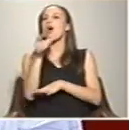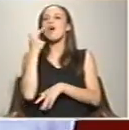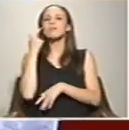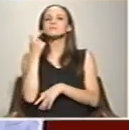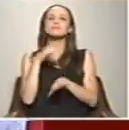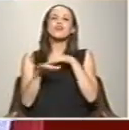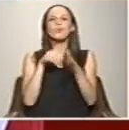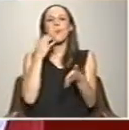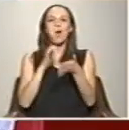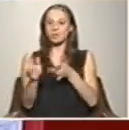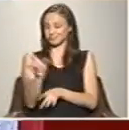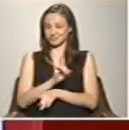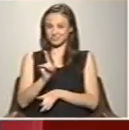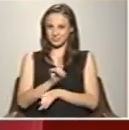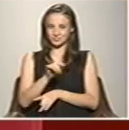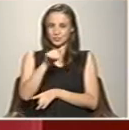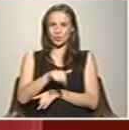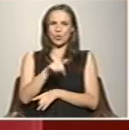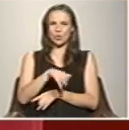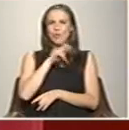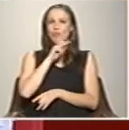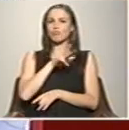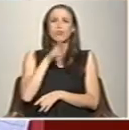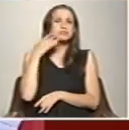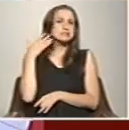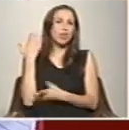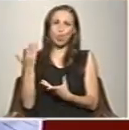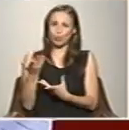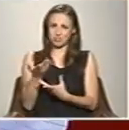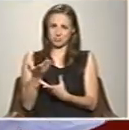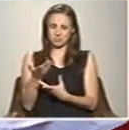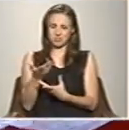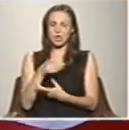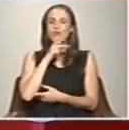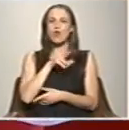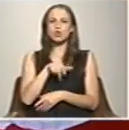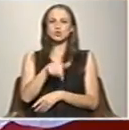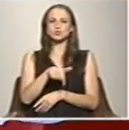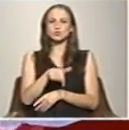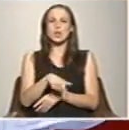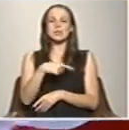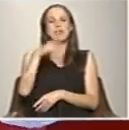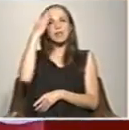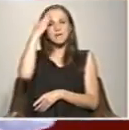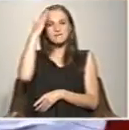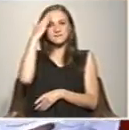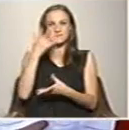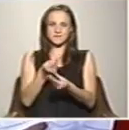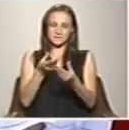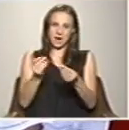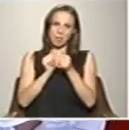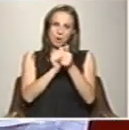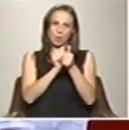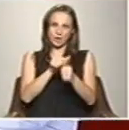hoje esse avô muito cedo, não é? E há hoje muitos avós que têm muitas competências para acompanhar os